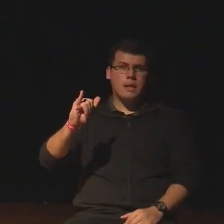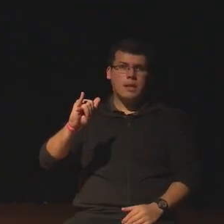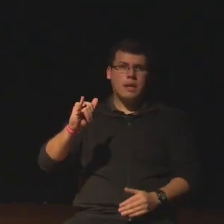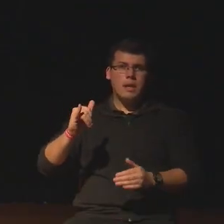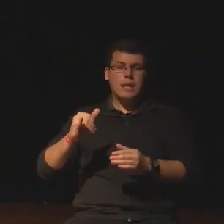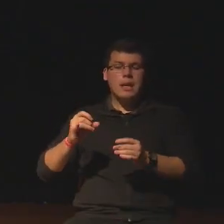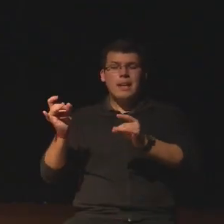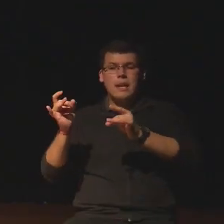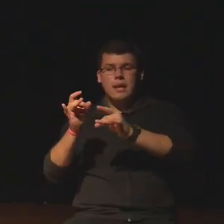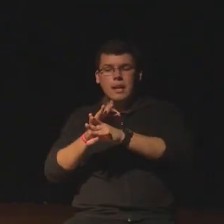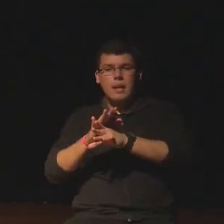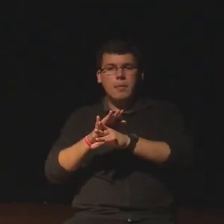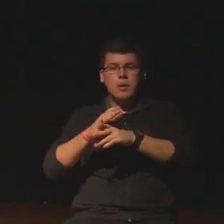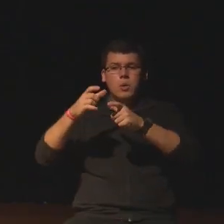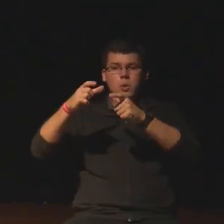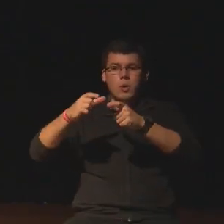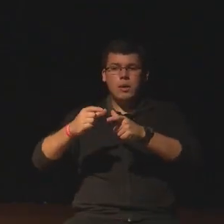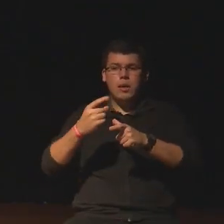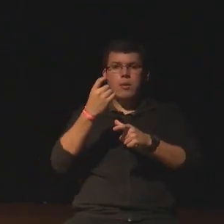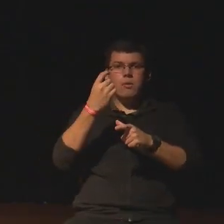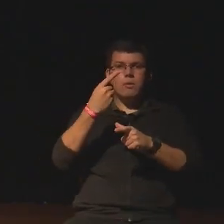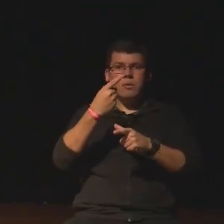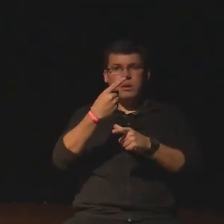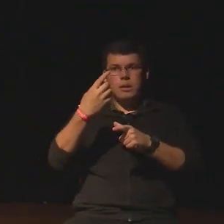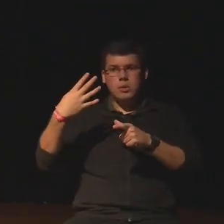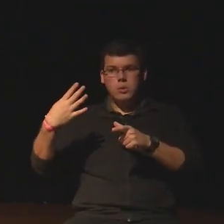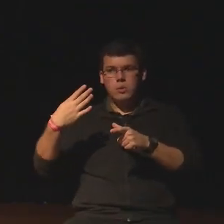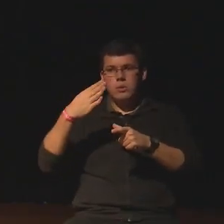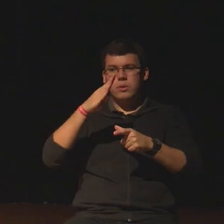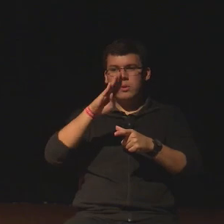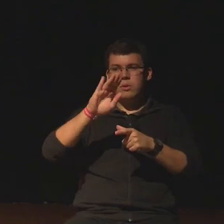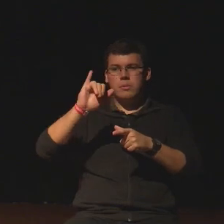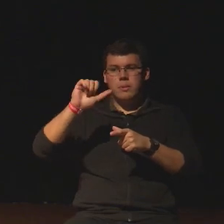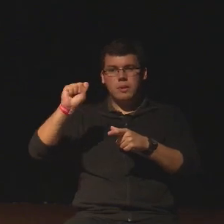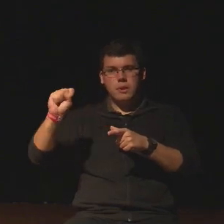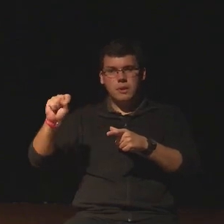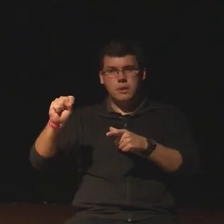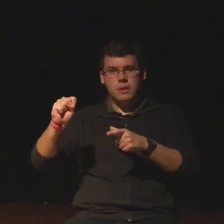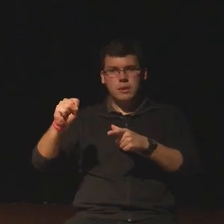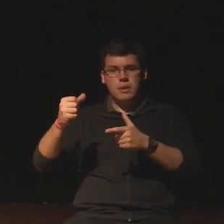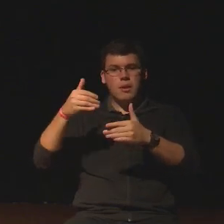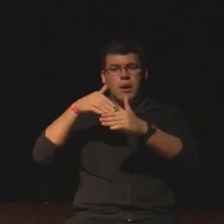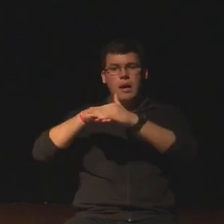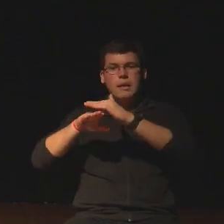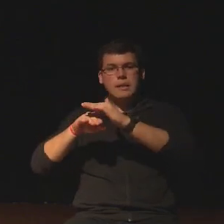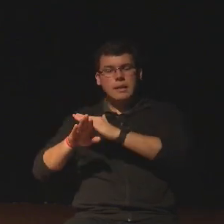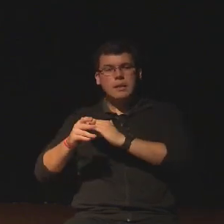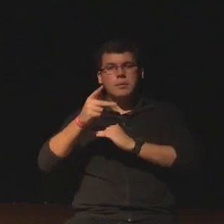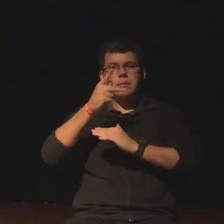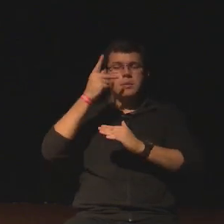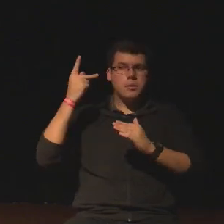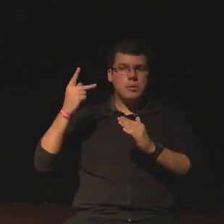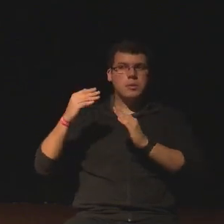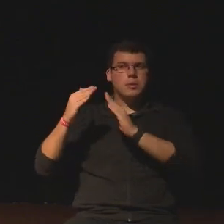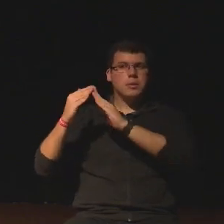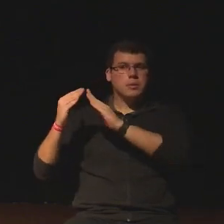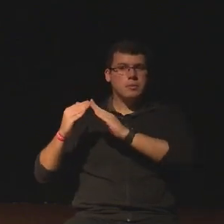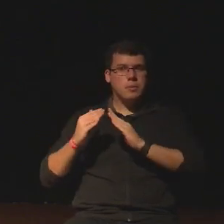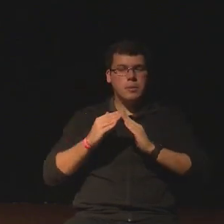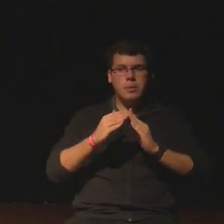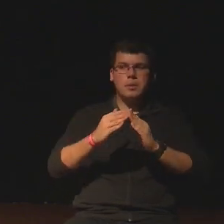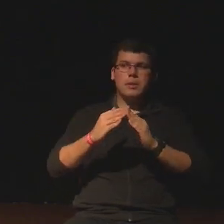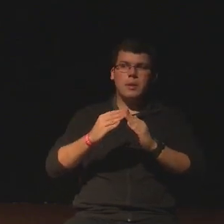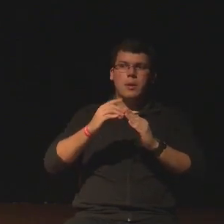Ela é gigante, né? Os acessos para quem mora, e não são poucas unidades, eu acho que a gente tem entre